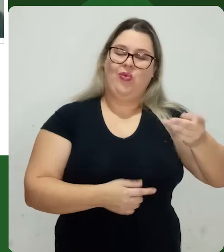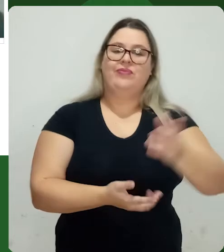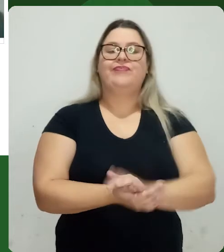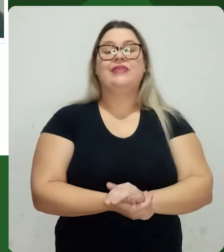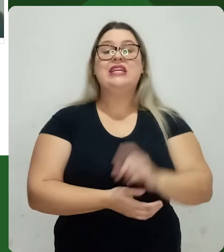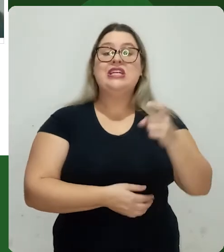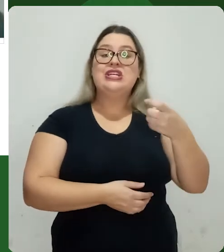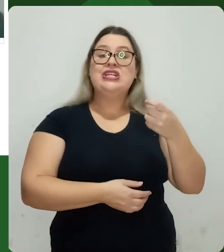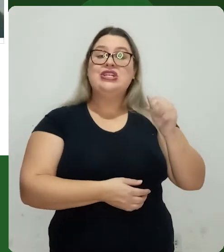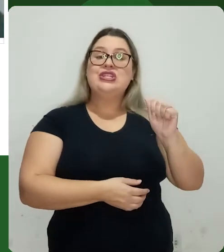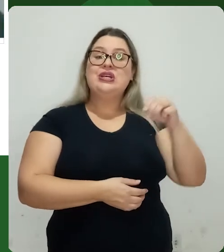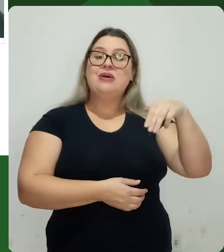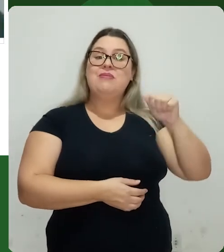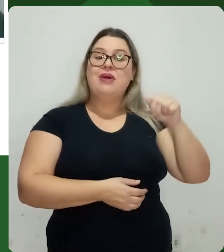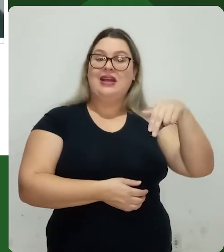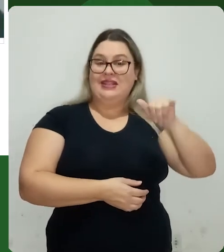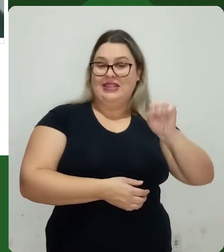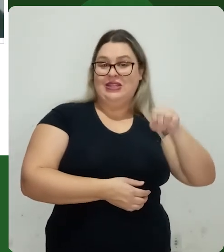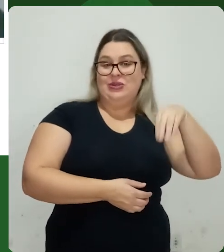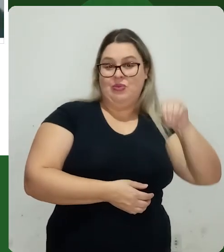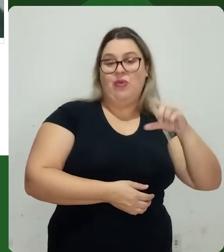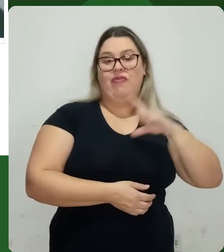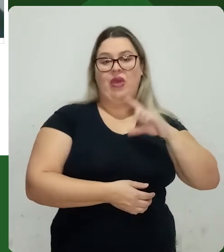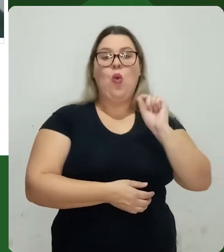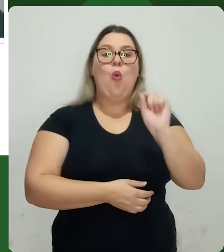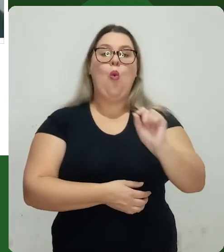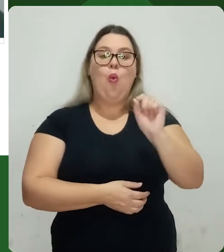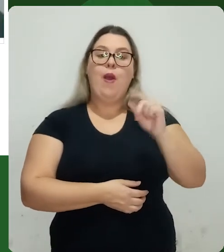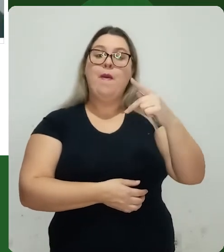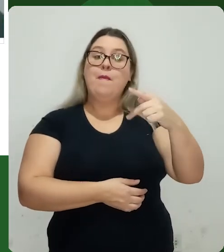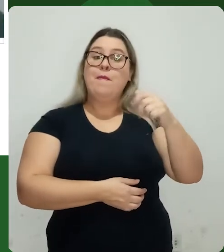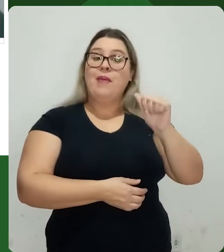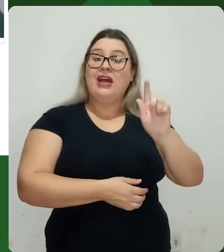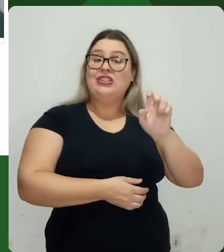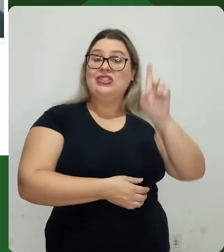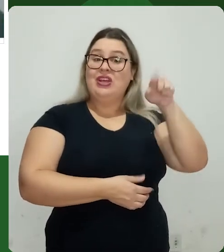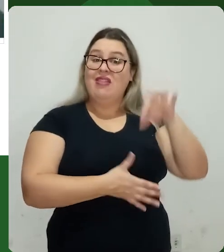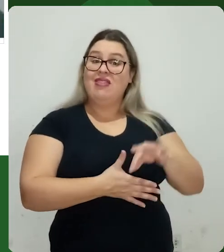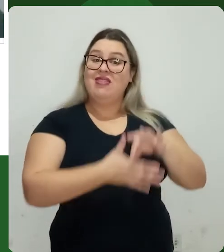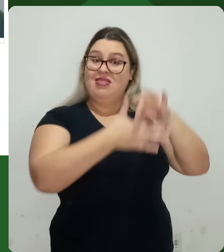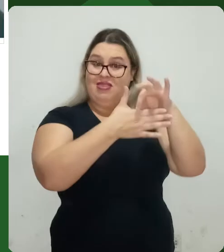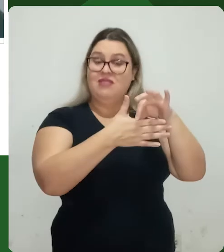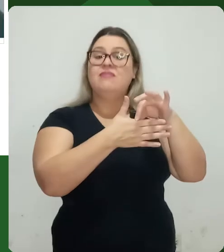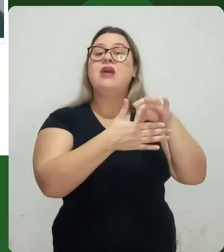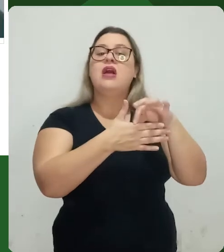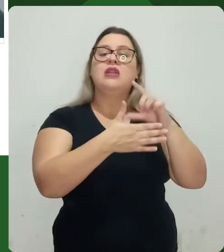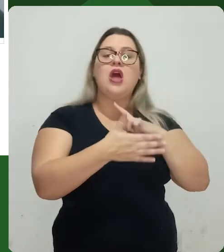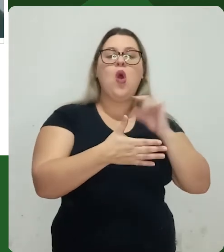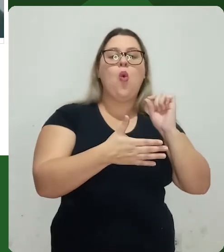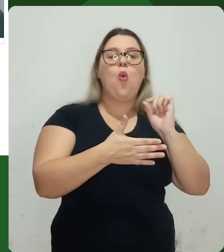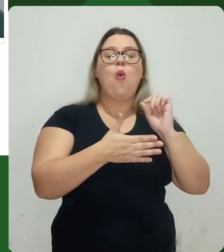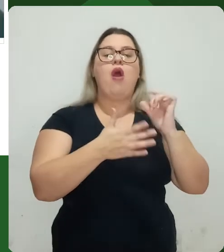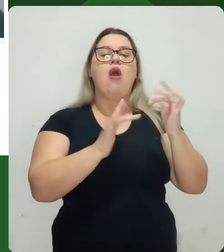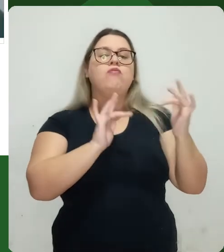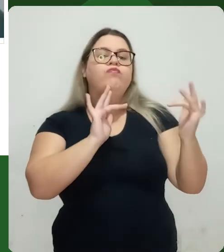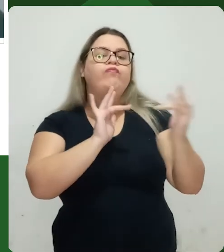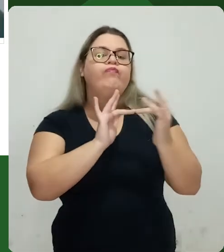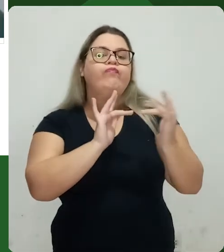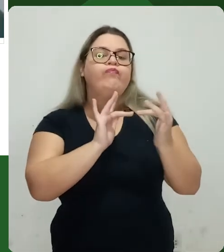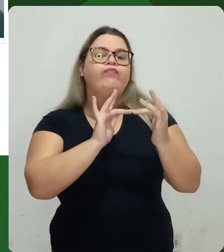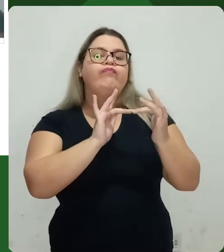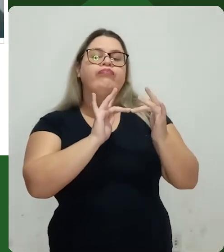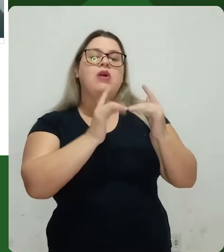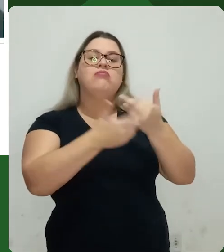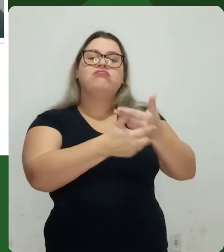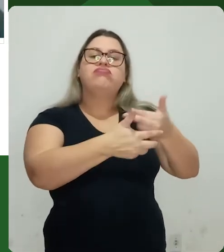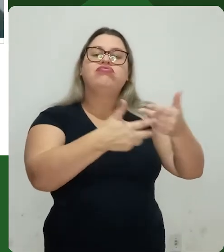O xamanismo, que é a religião em que tem o pajé como líder condutor dos ritos, ele lida com as